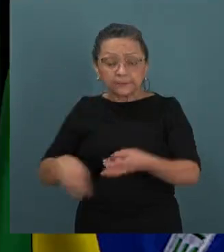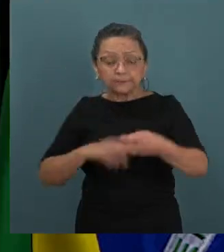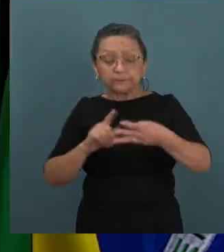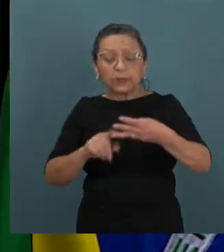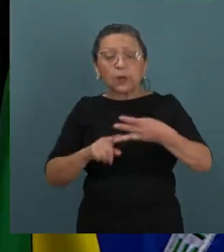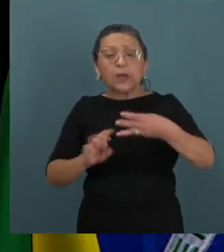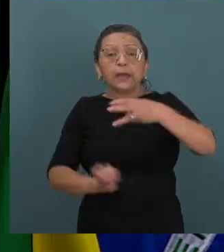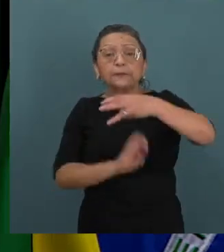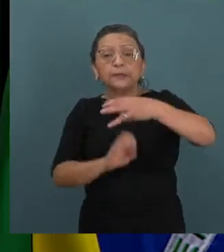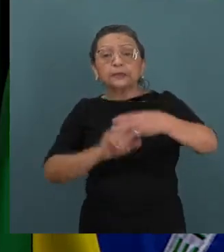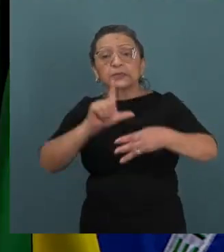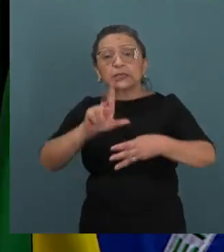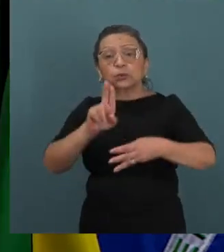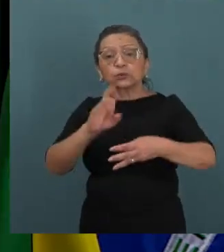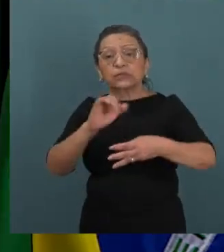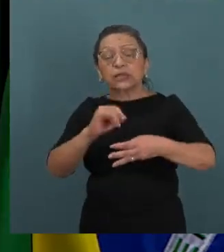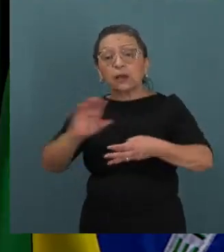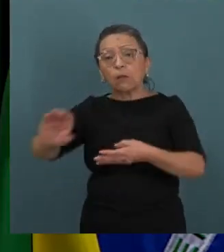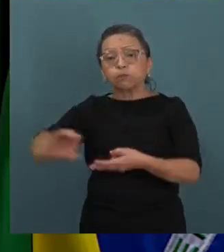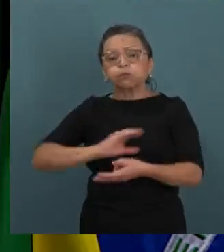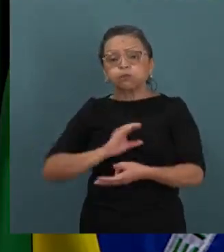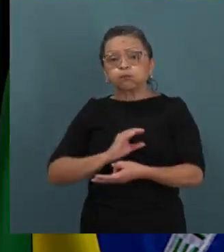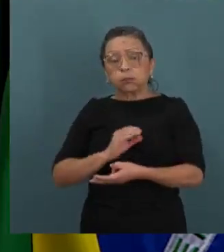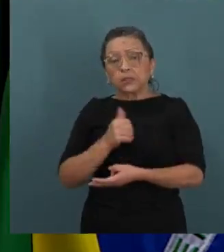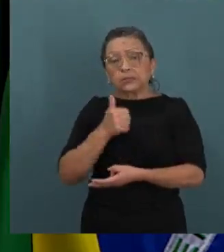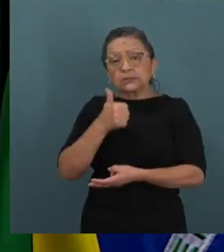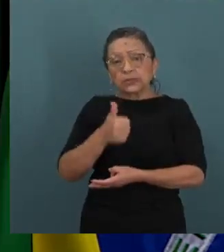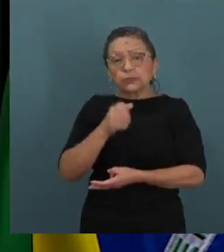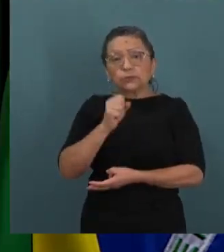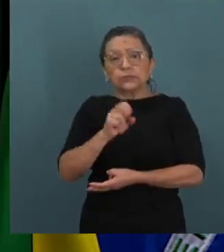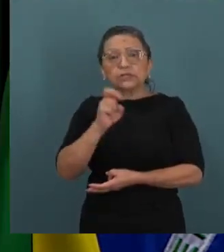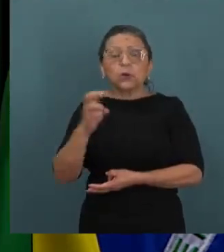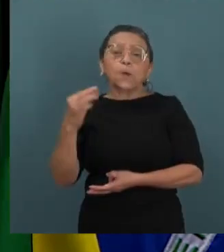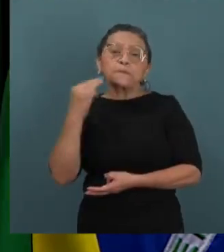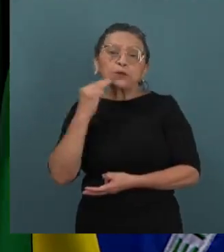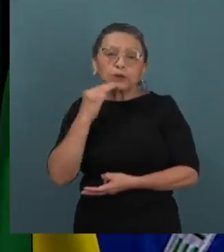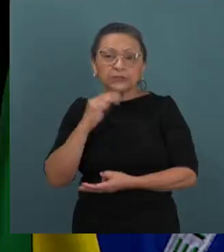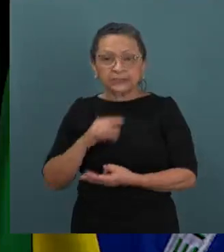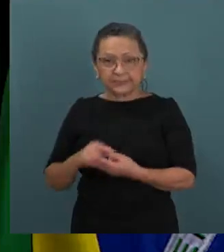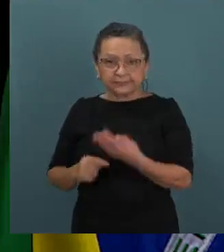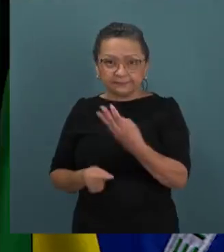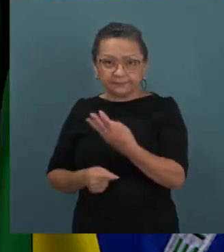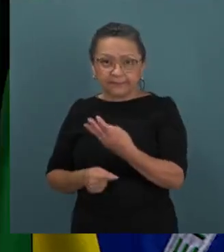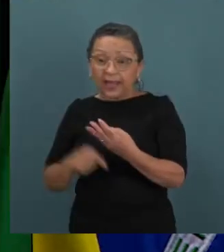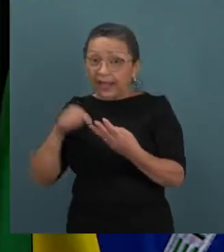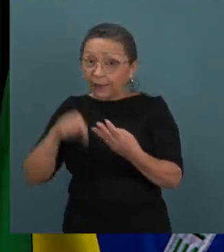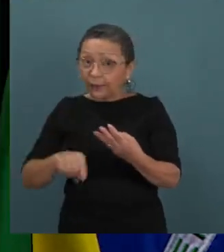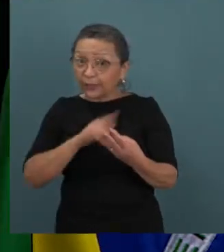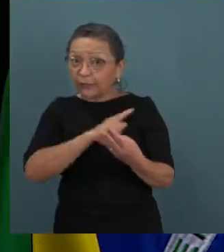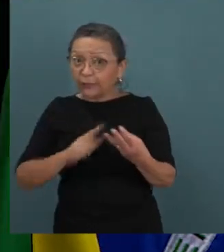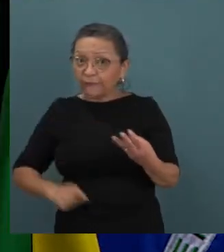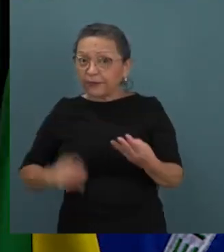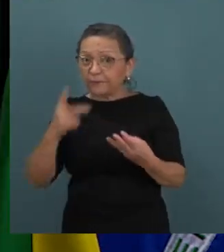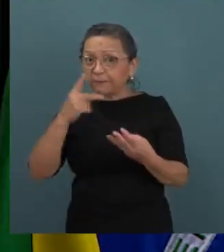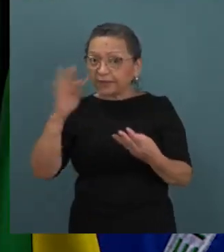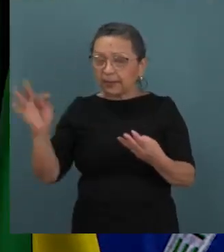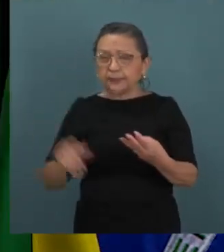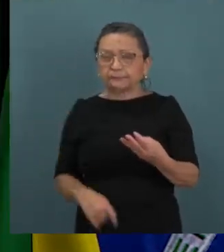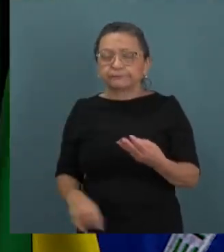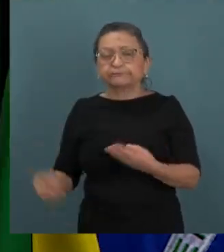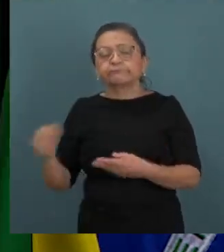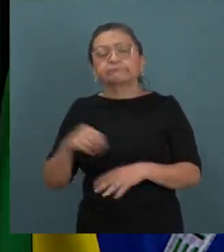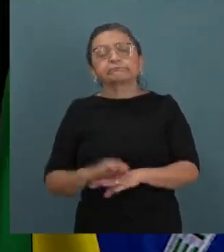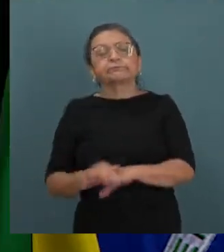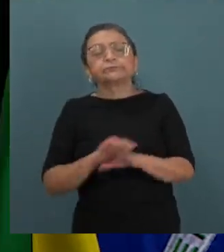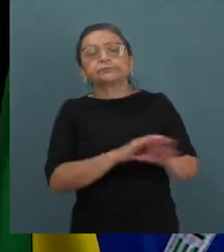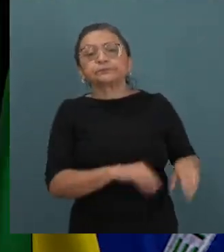Lucena Infraestrutura com 185 milhões de reais nesse governo. Nós estamos preparando um requerimento,